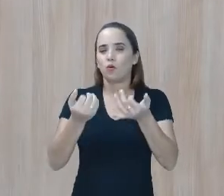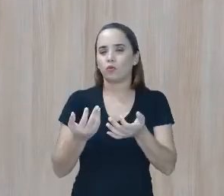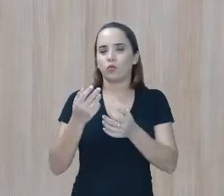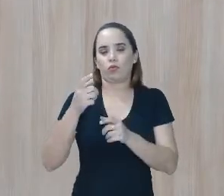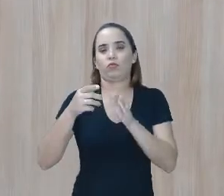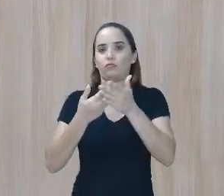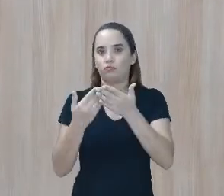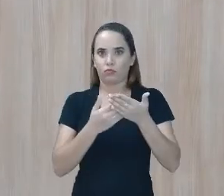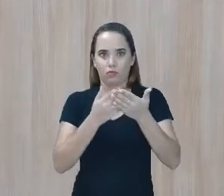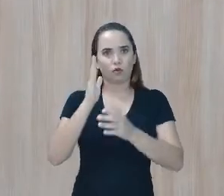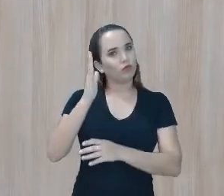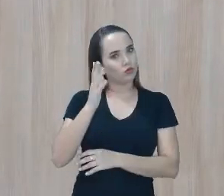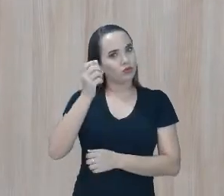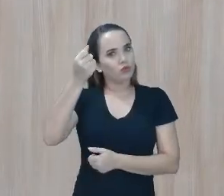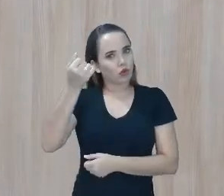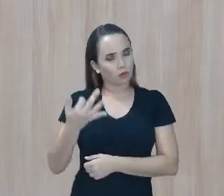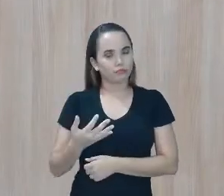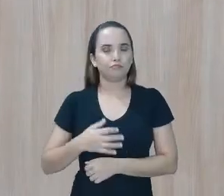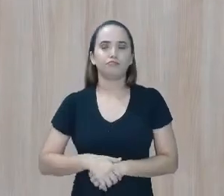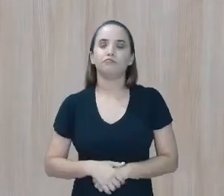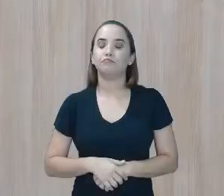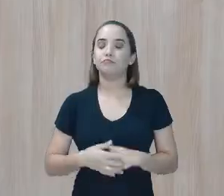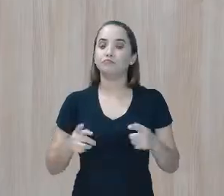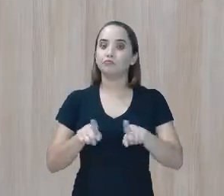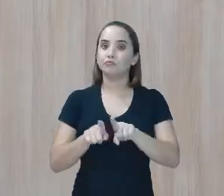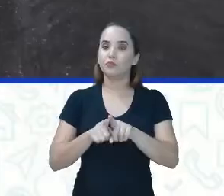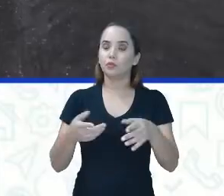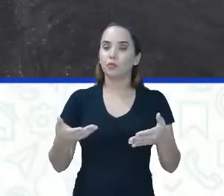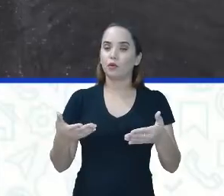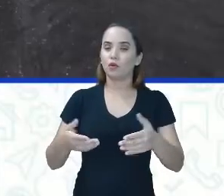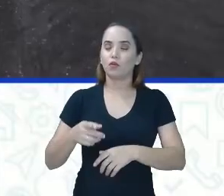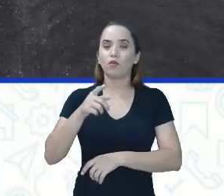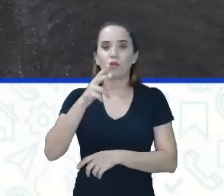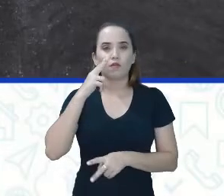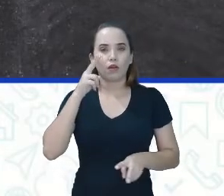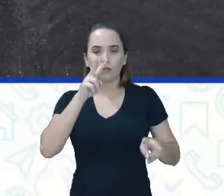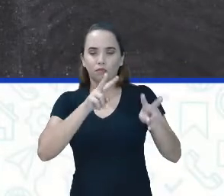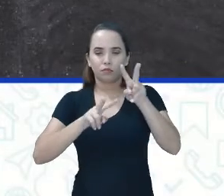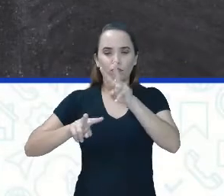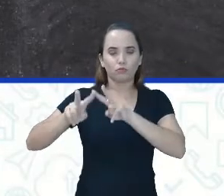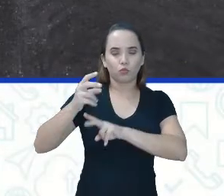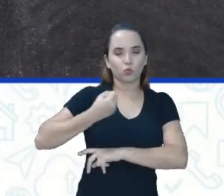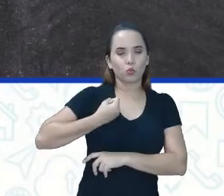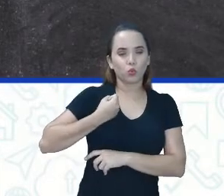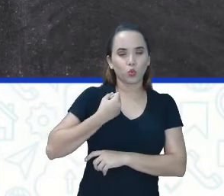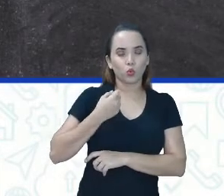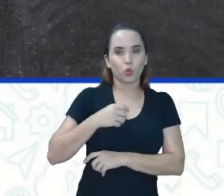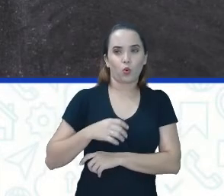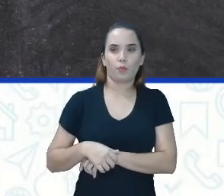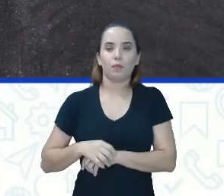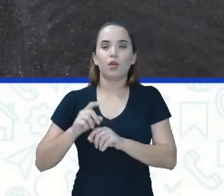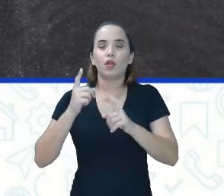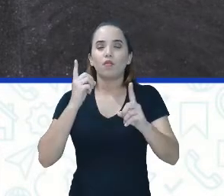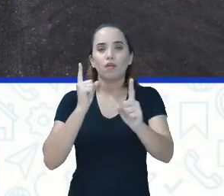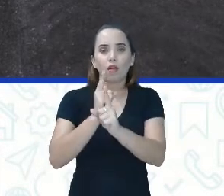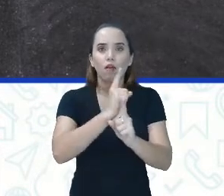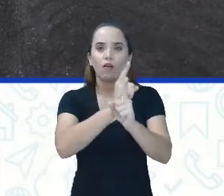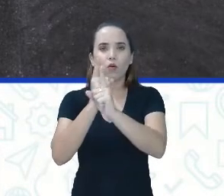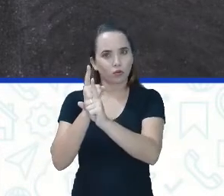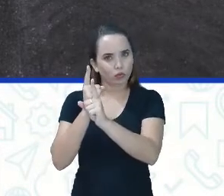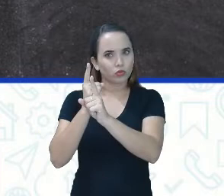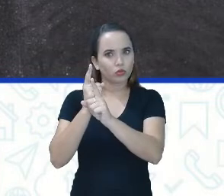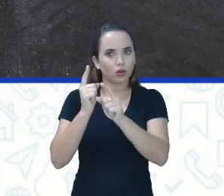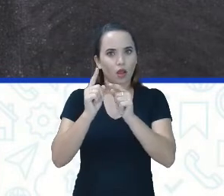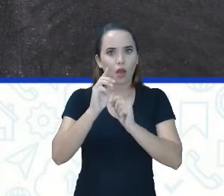a gente falou também dessa maneira aí, ou seja, de você olhar um número racional e encontrar esse número